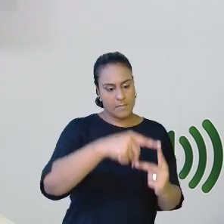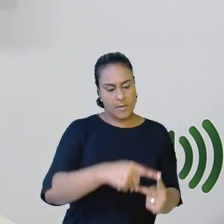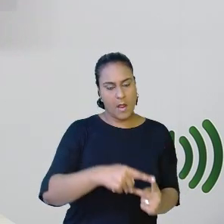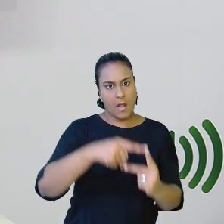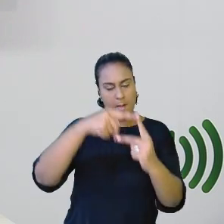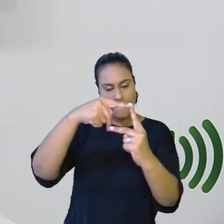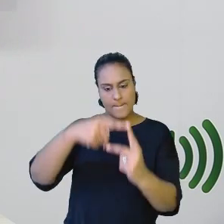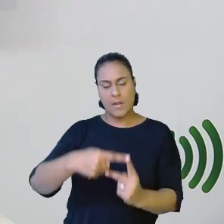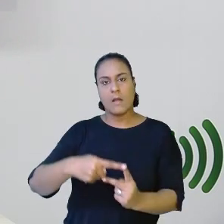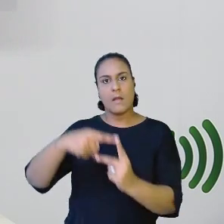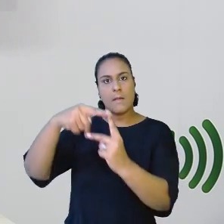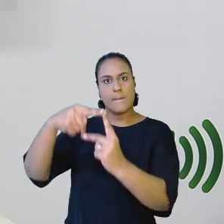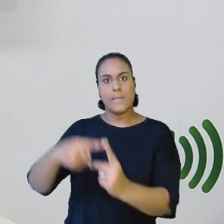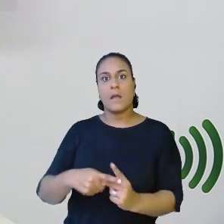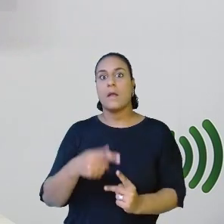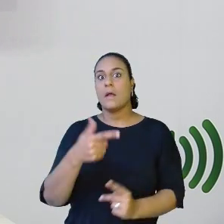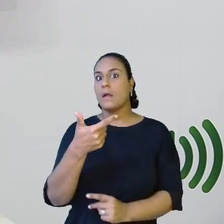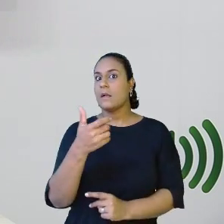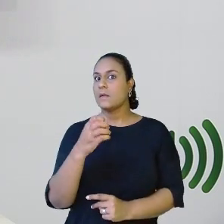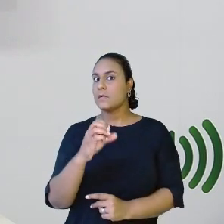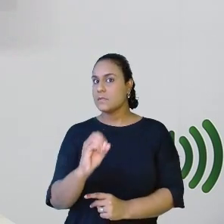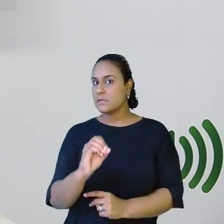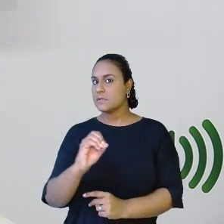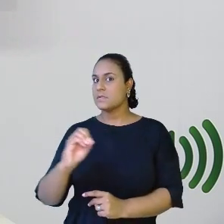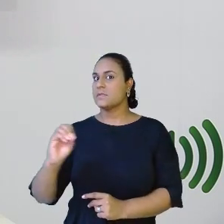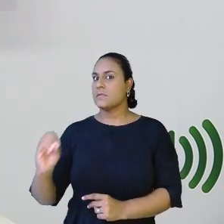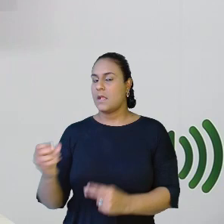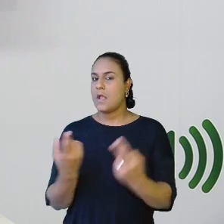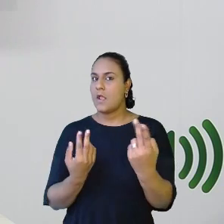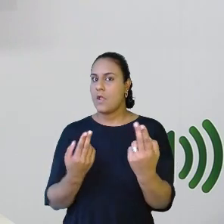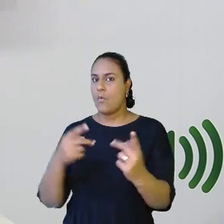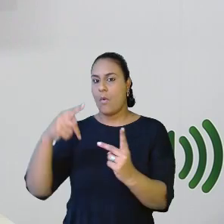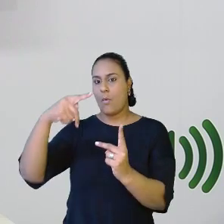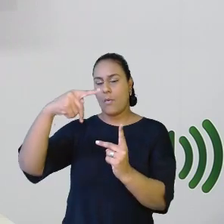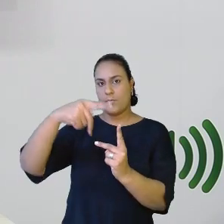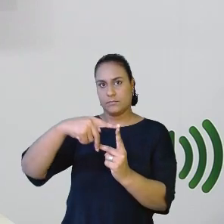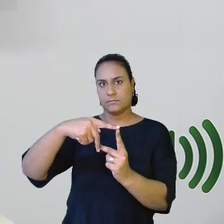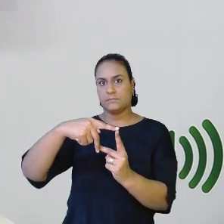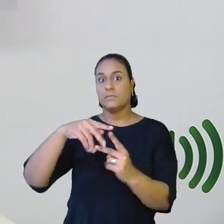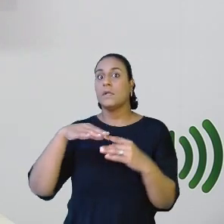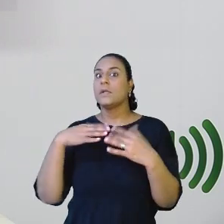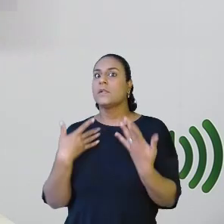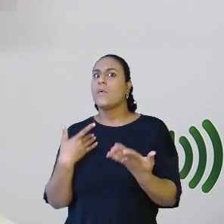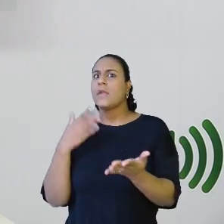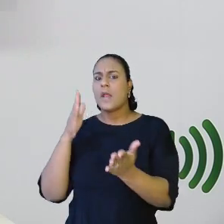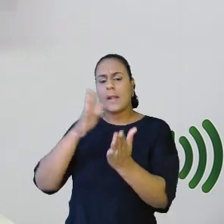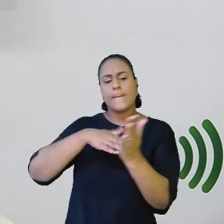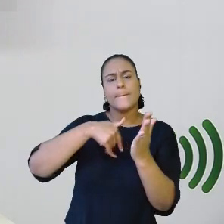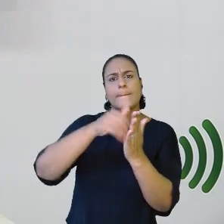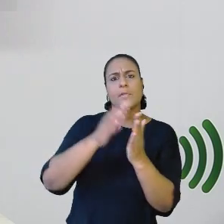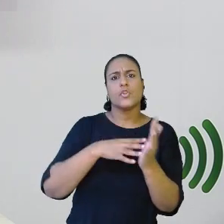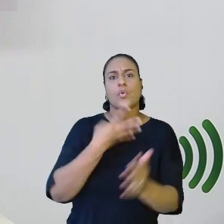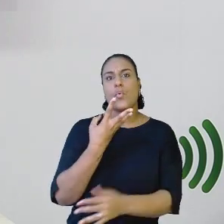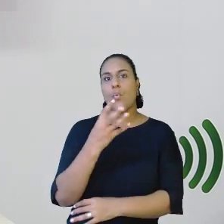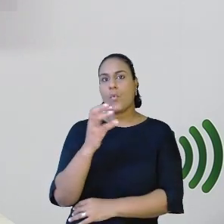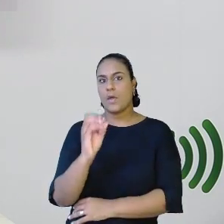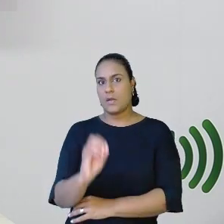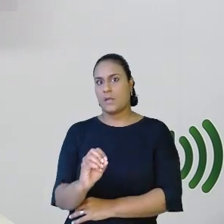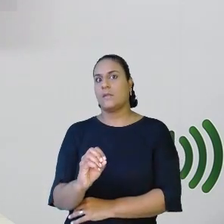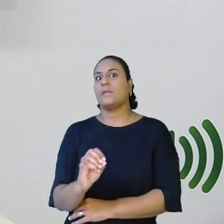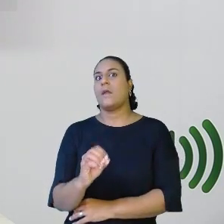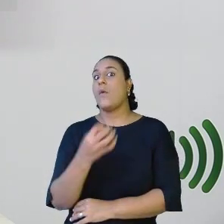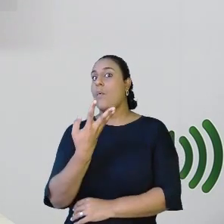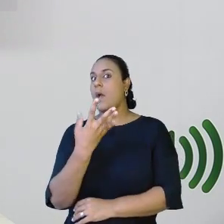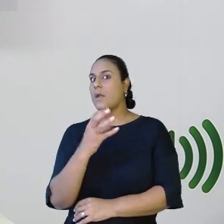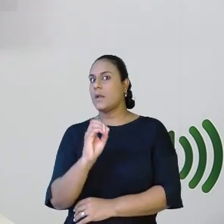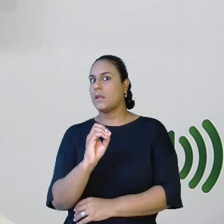inteiro foi dividido em 100 partes iguais e ela pegou 40. Então, ela pegou 40 de